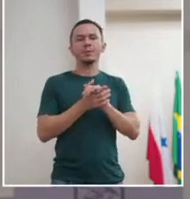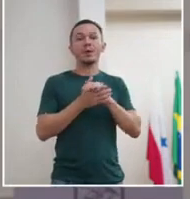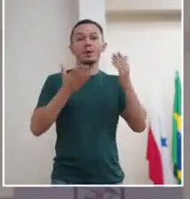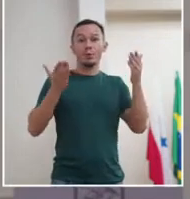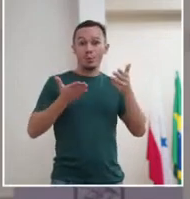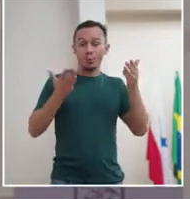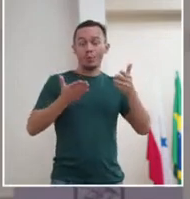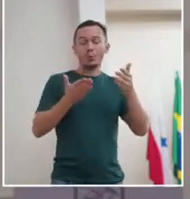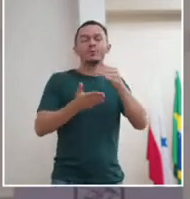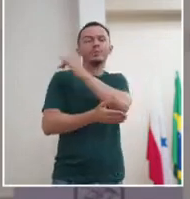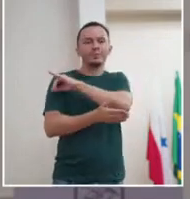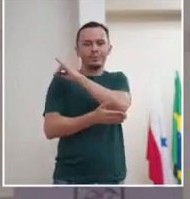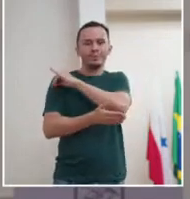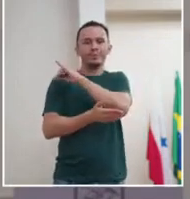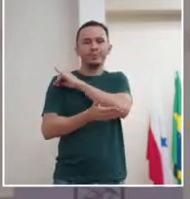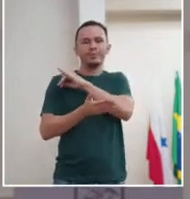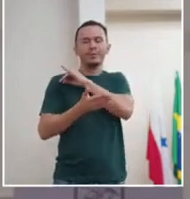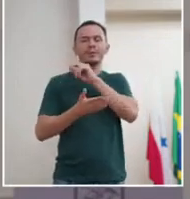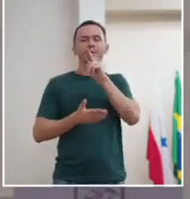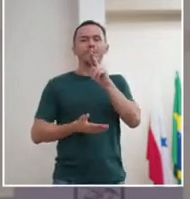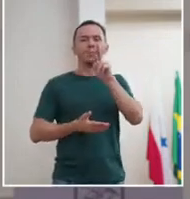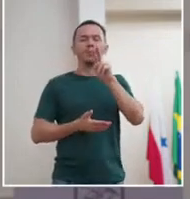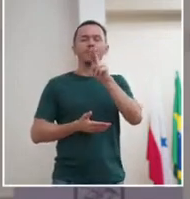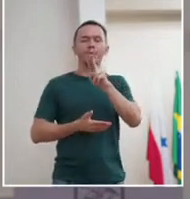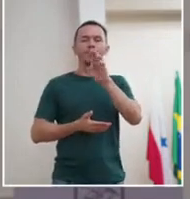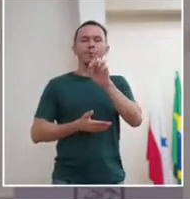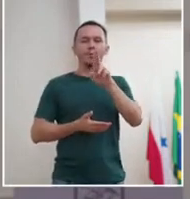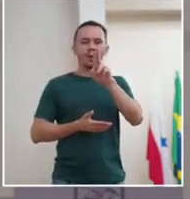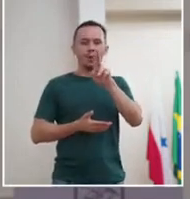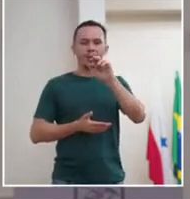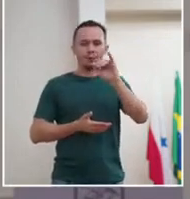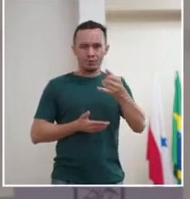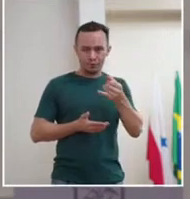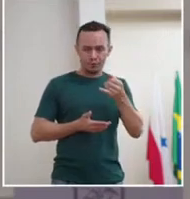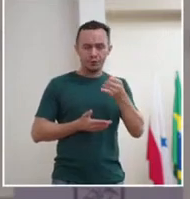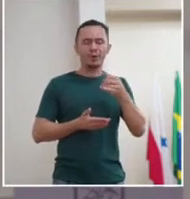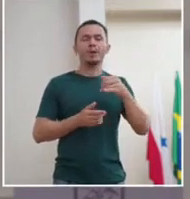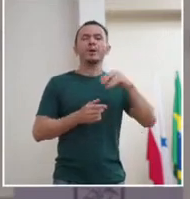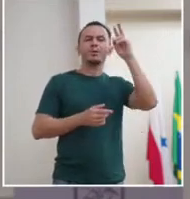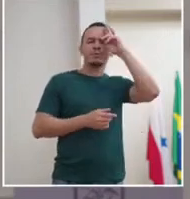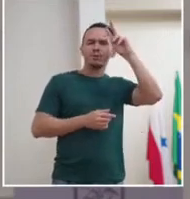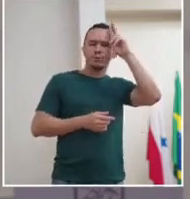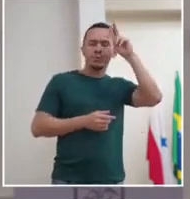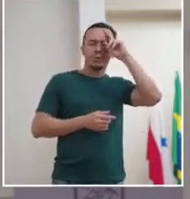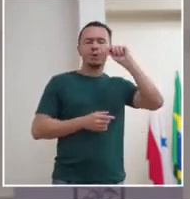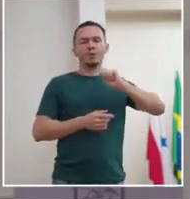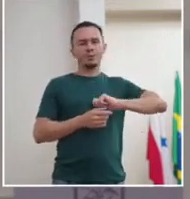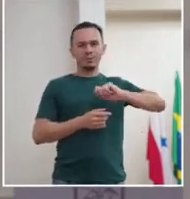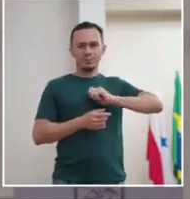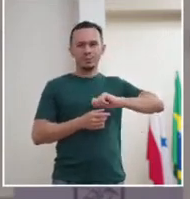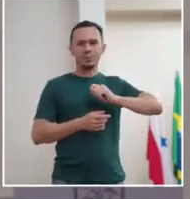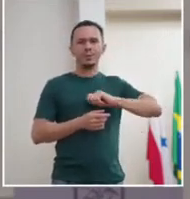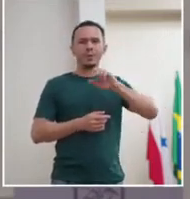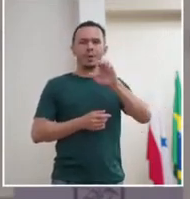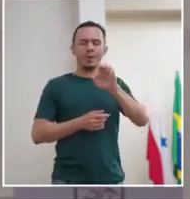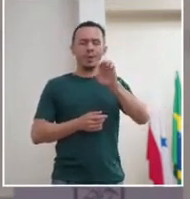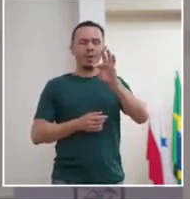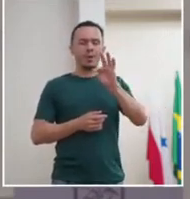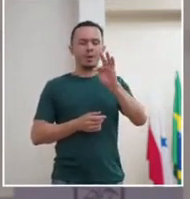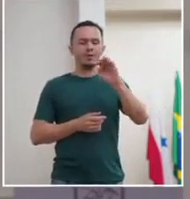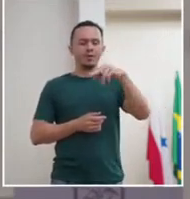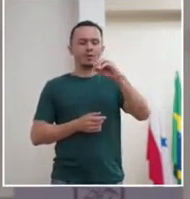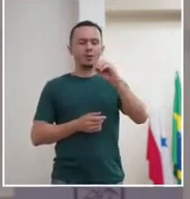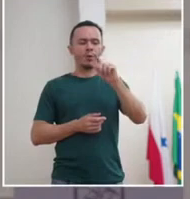Janeiro, a UERJ. Para além de datilógrafa, ela foi geógrafa, historiadora de formação, antropóloga, etnógrafa,